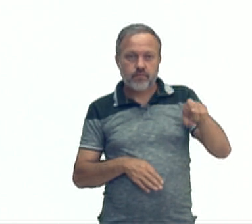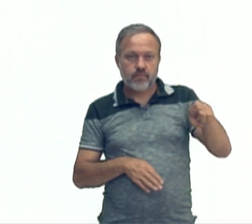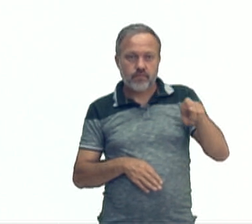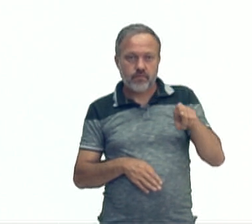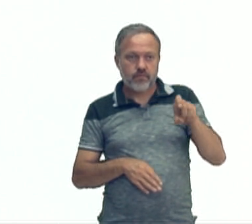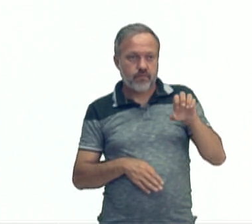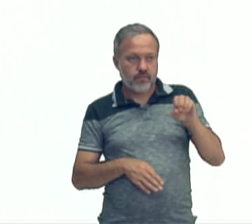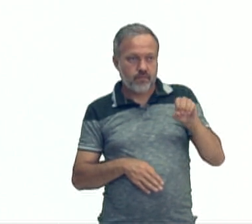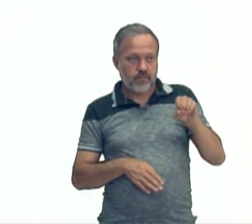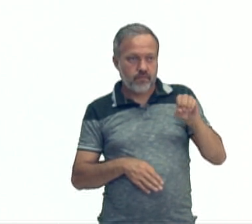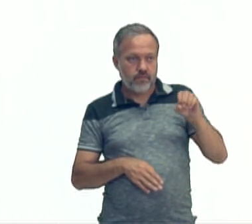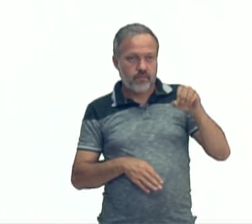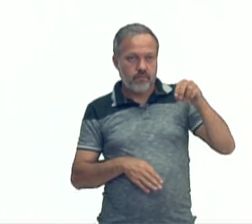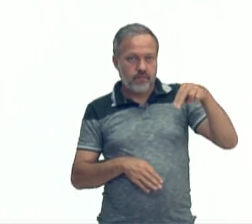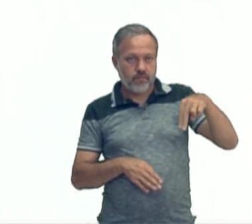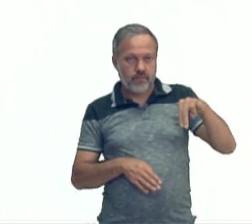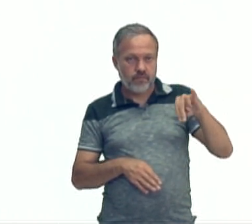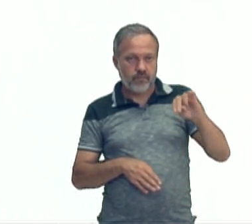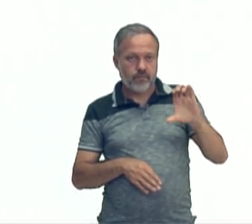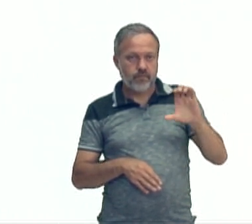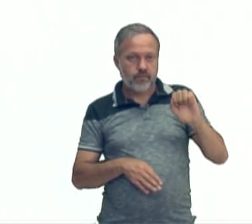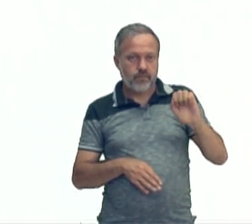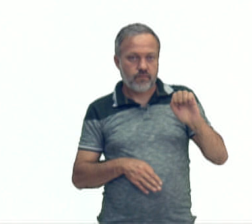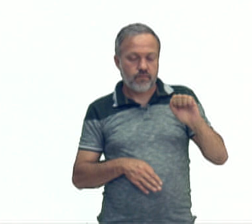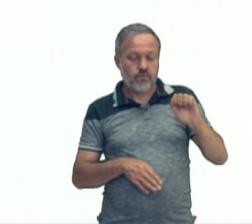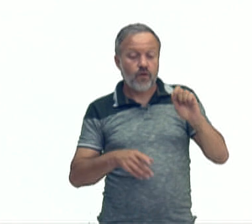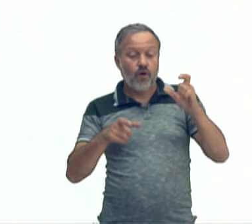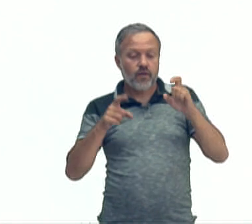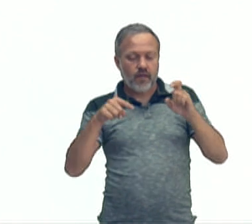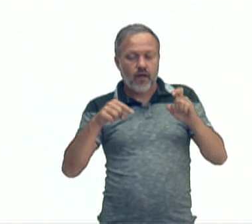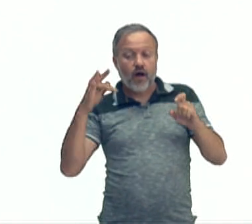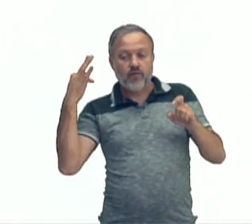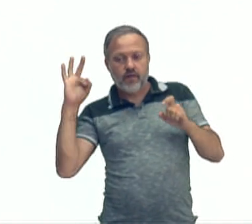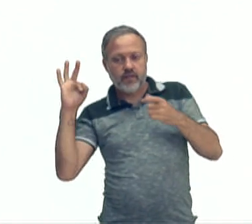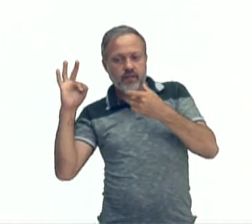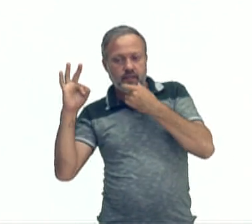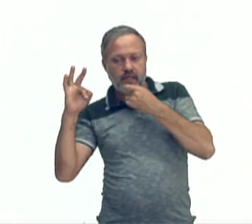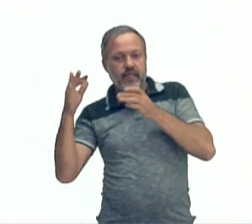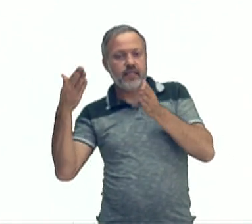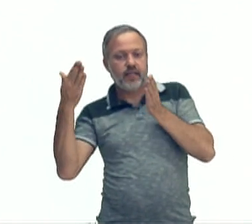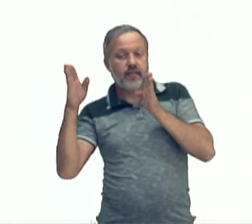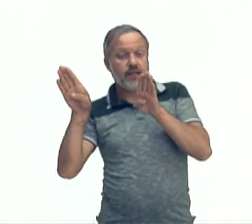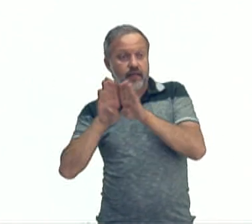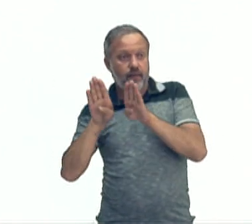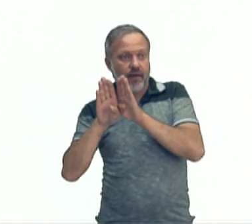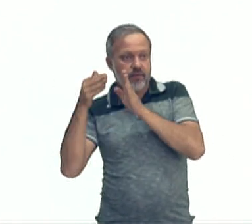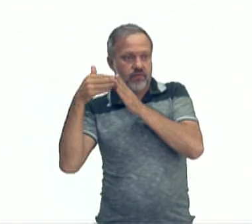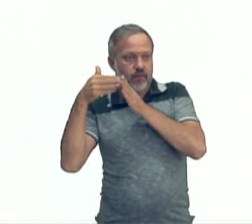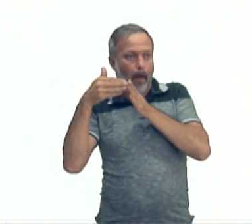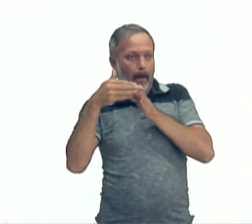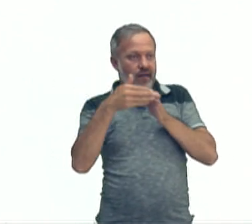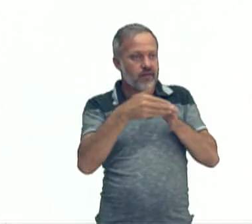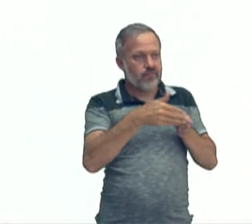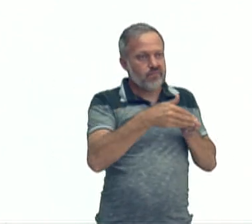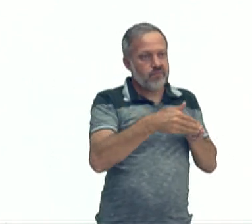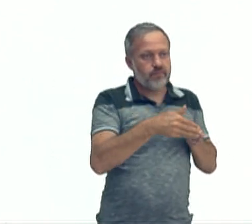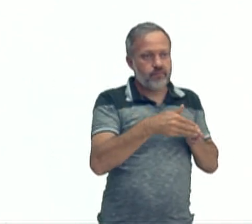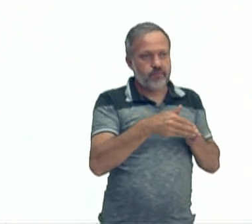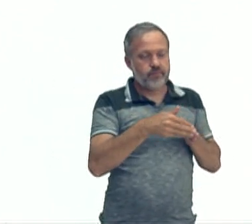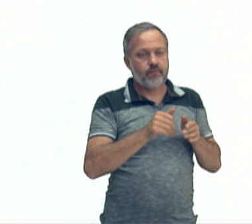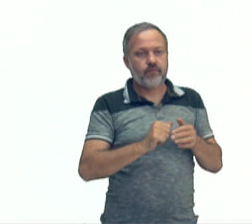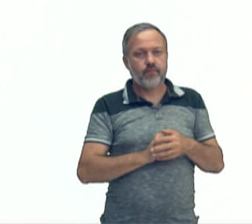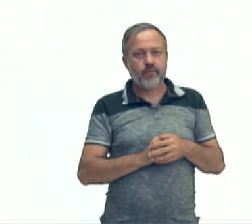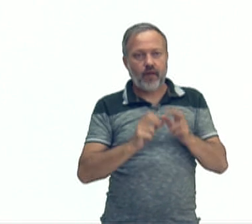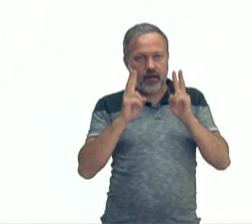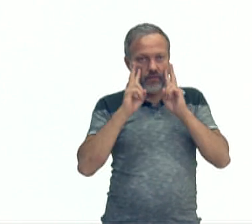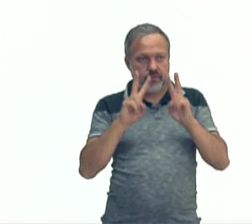pelos ingleses e franceses, tudo bem? Então veja só, nesse mapa, bem legal, a gente percebe bem.